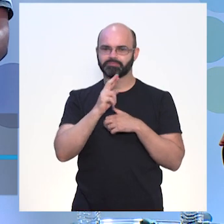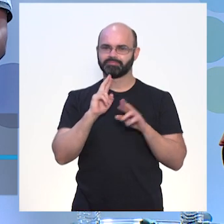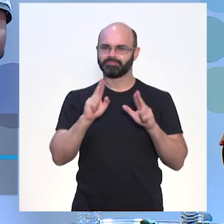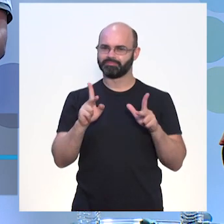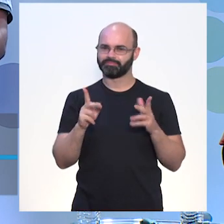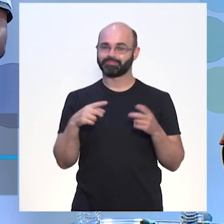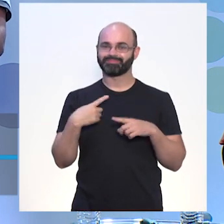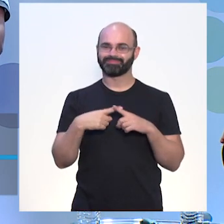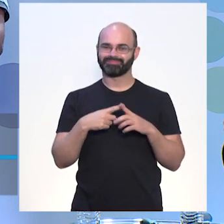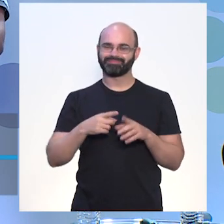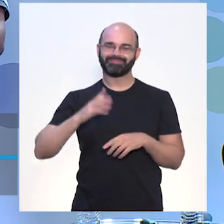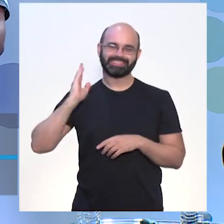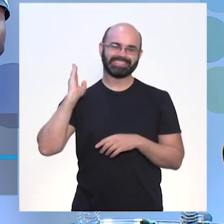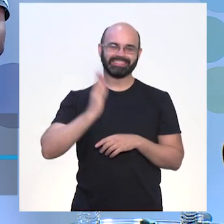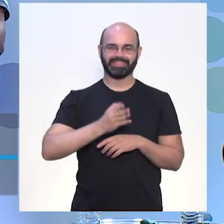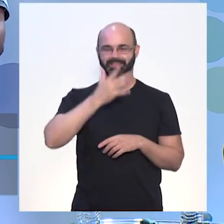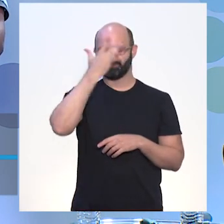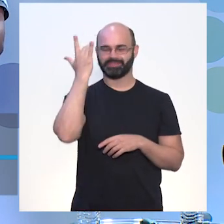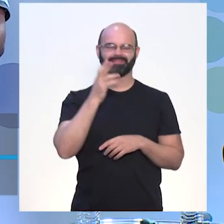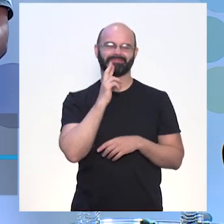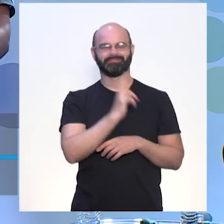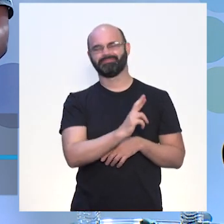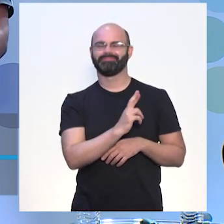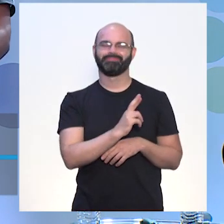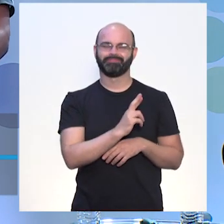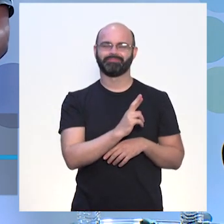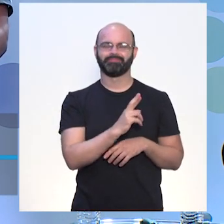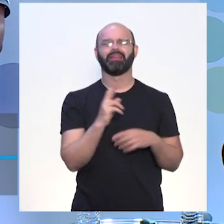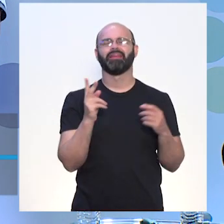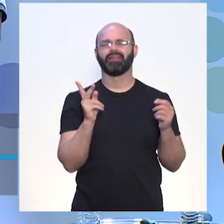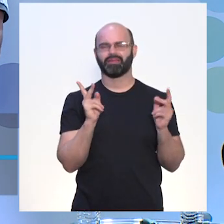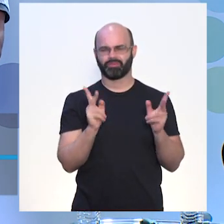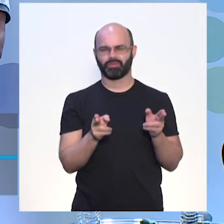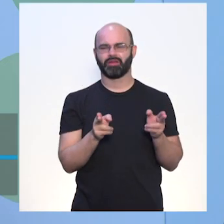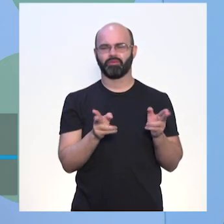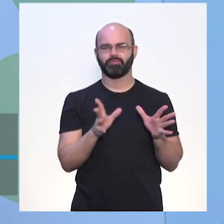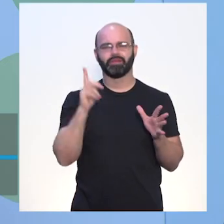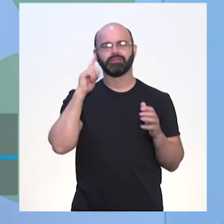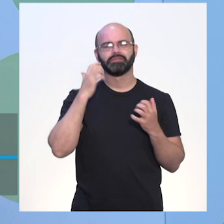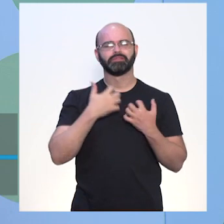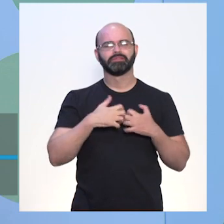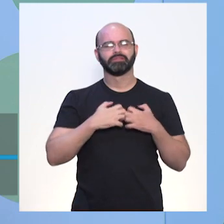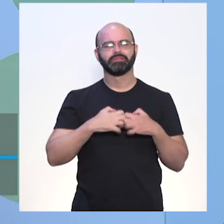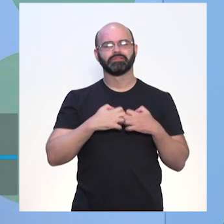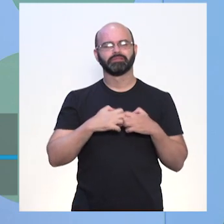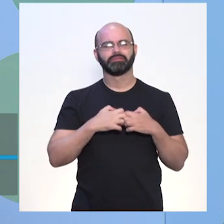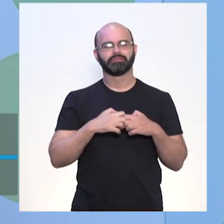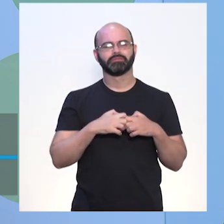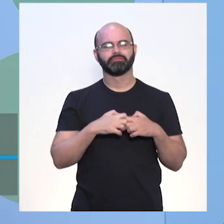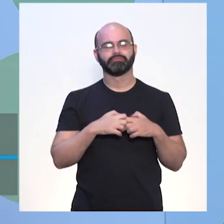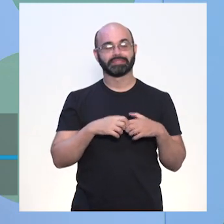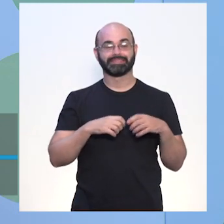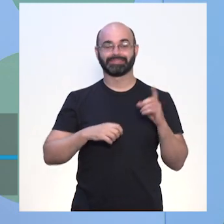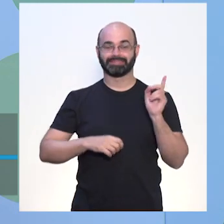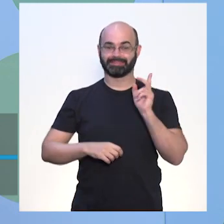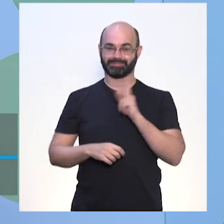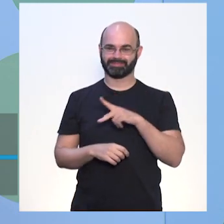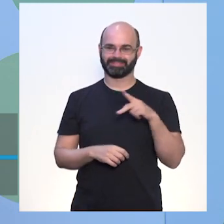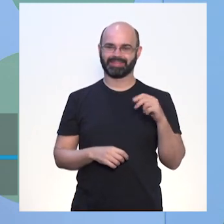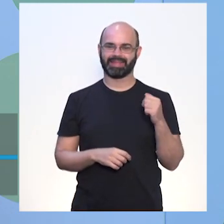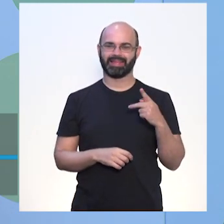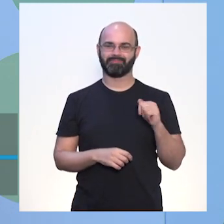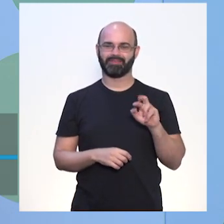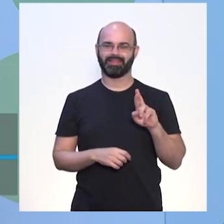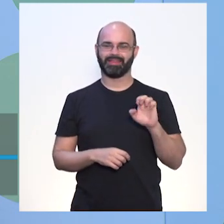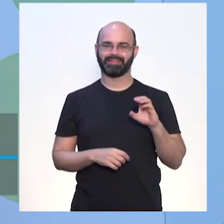imediato a primeira resposta que vem na cabeça talvez seja Foi. essa. É igual. Porém, a gente viu a prova Aparecida, a primeira. Ah, a